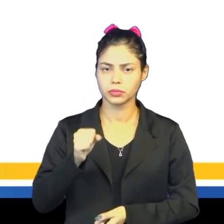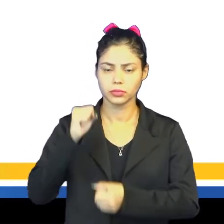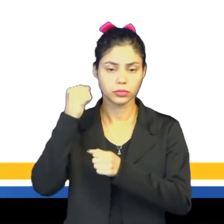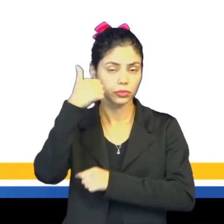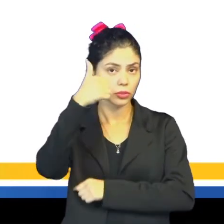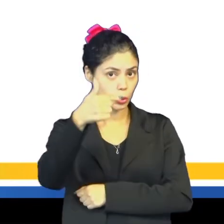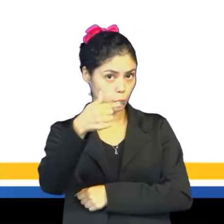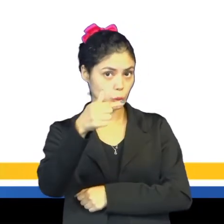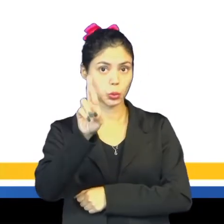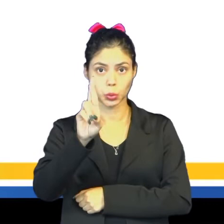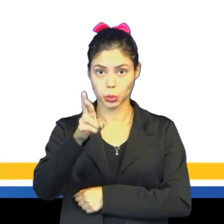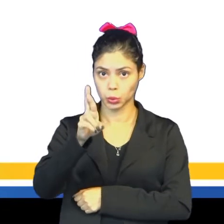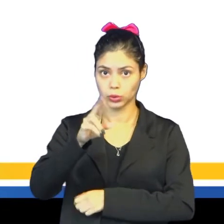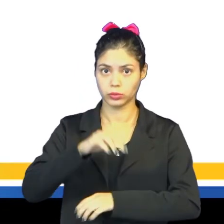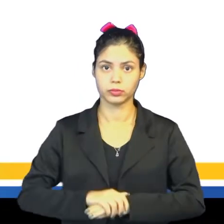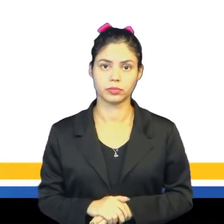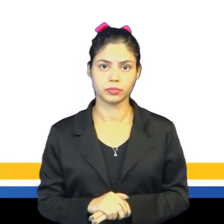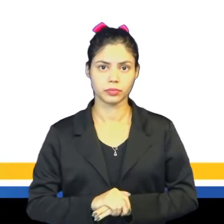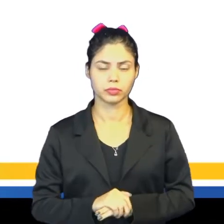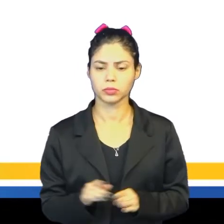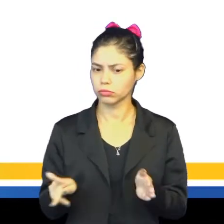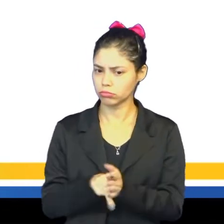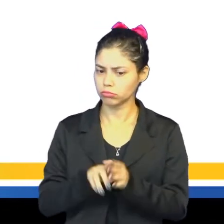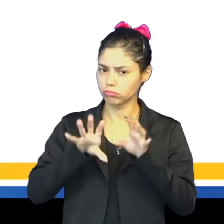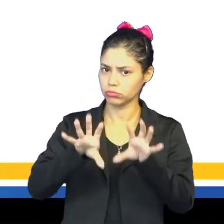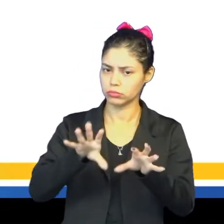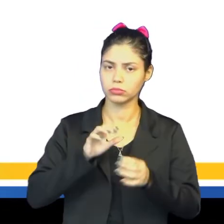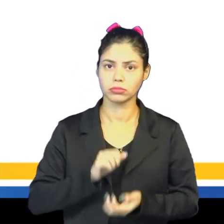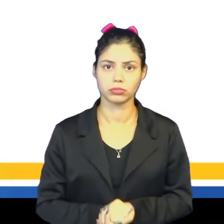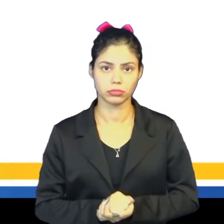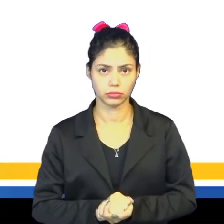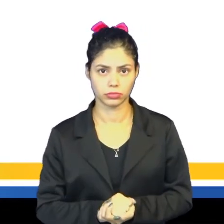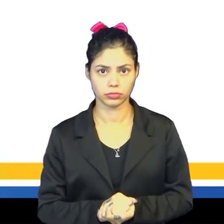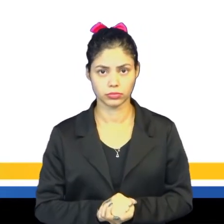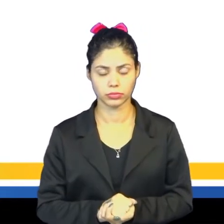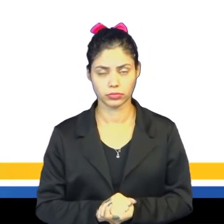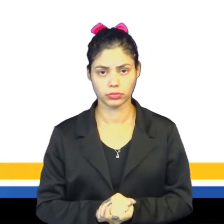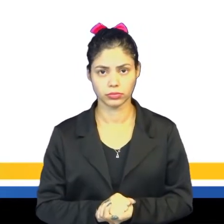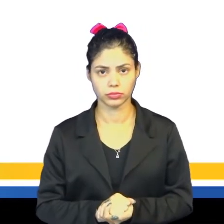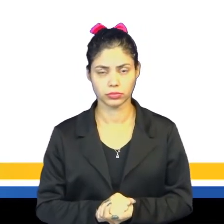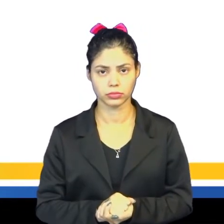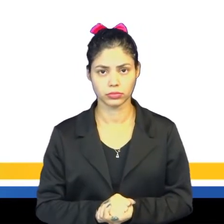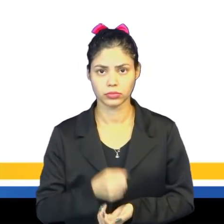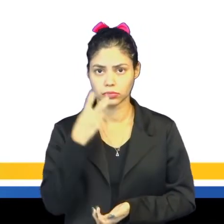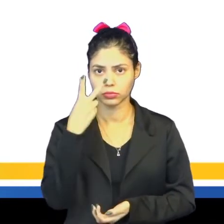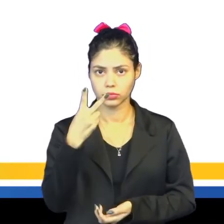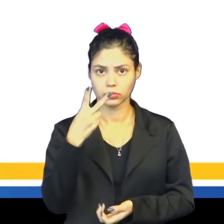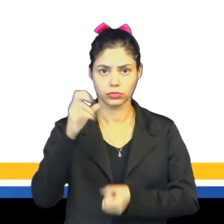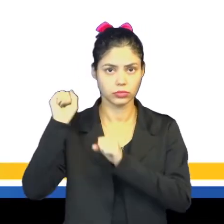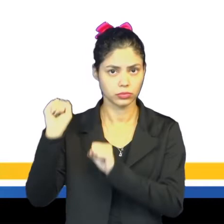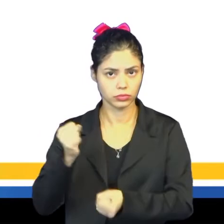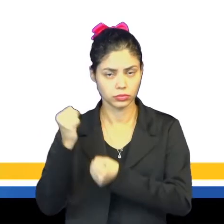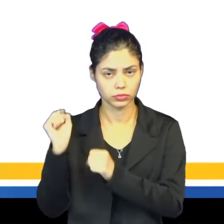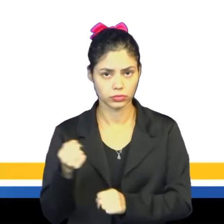custa R$7, obviamente, tá? 2